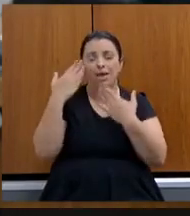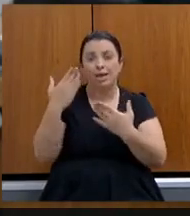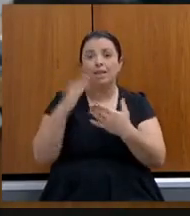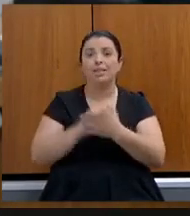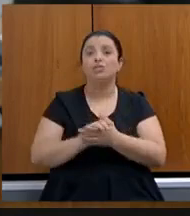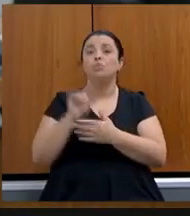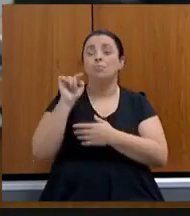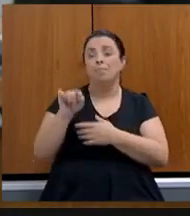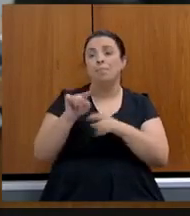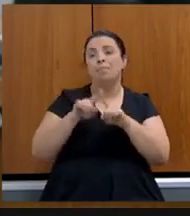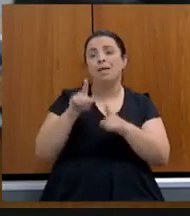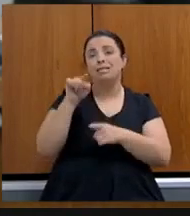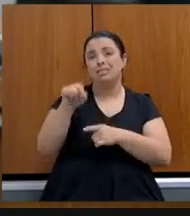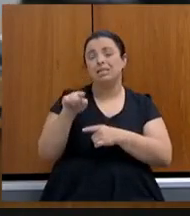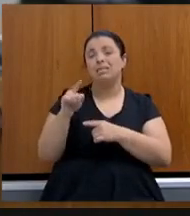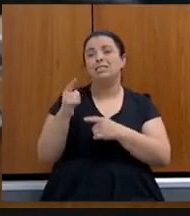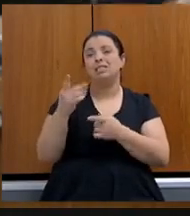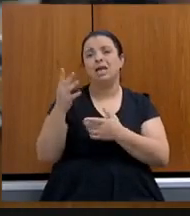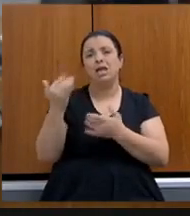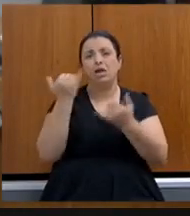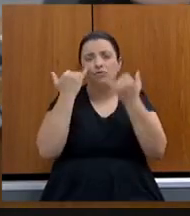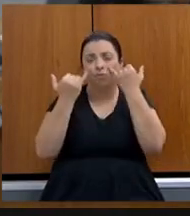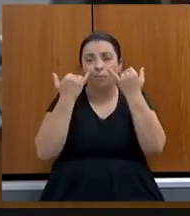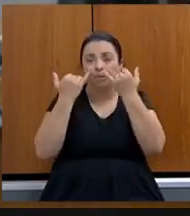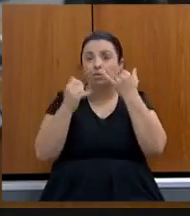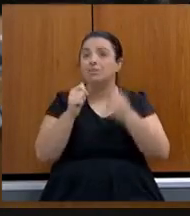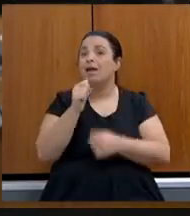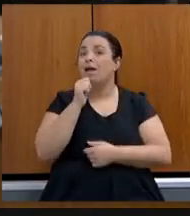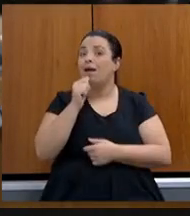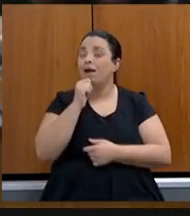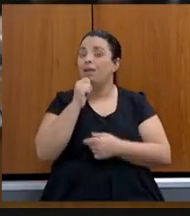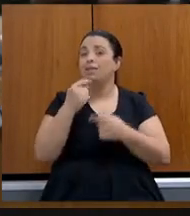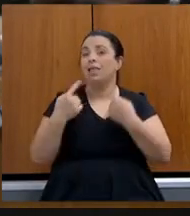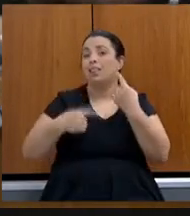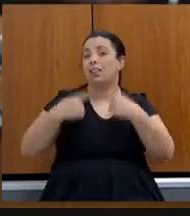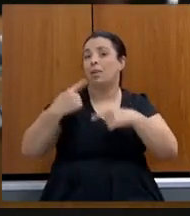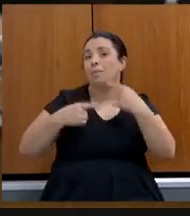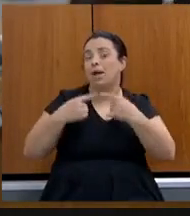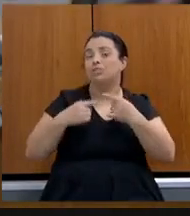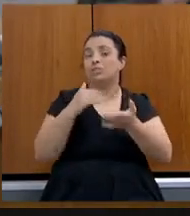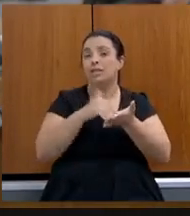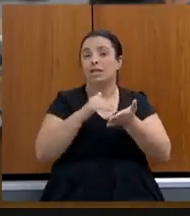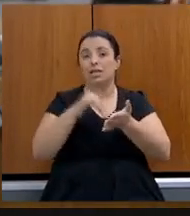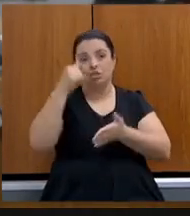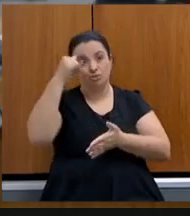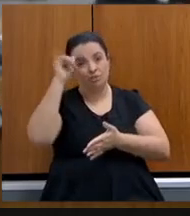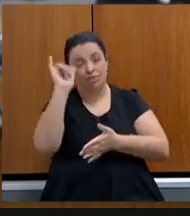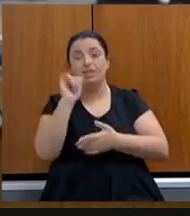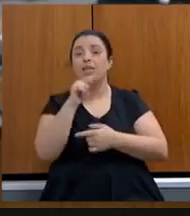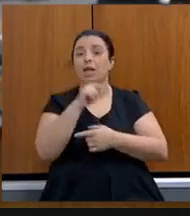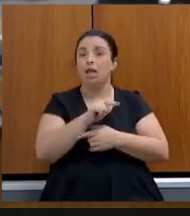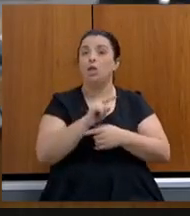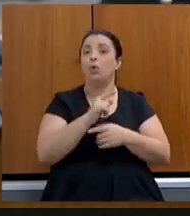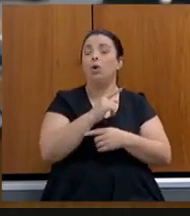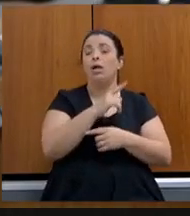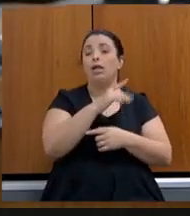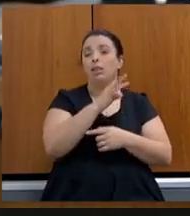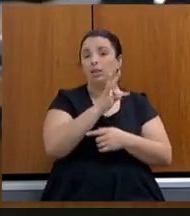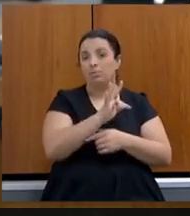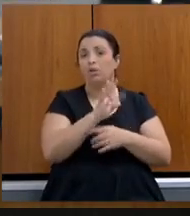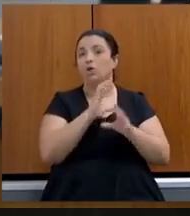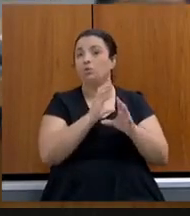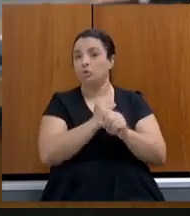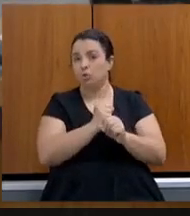mas são Dados que ainda estão numa dimensão de debate entre a secretaria de fazenda e o Tribunal de Contas né esse é um posicionamento do